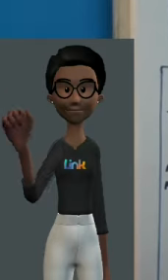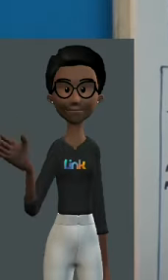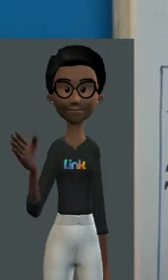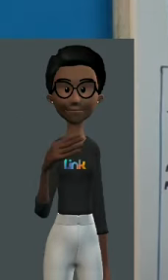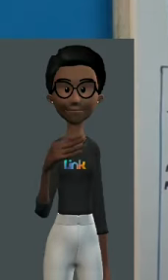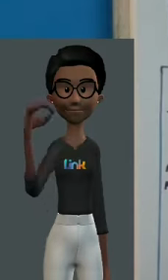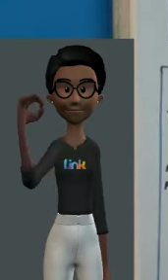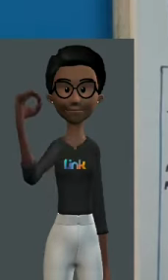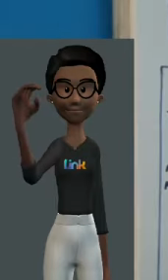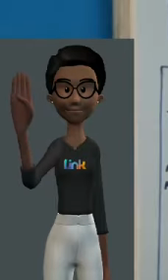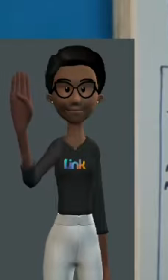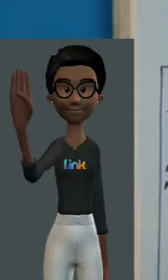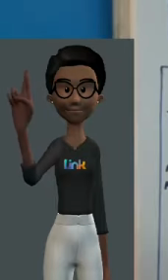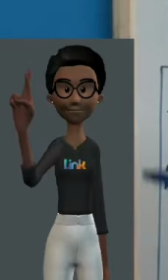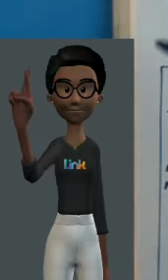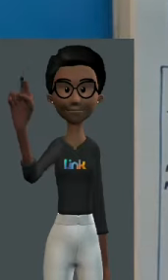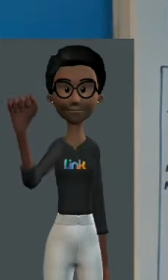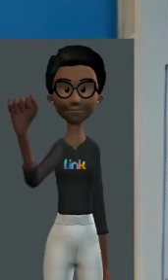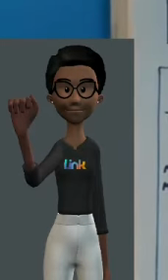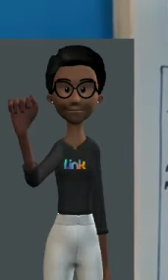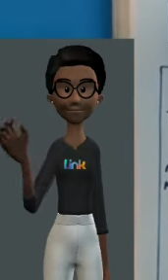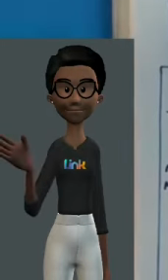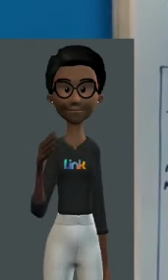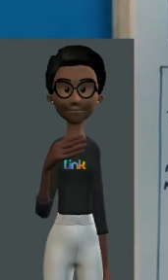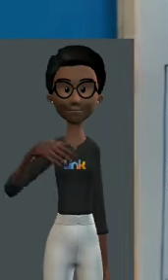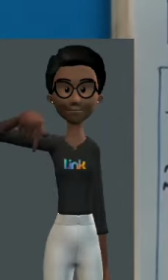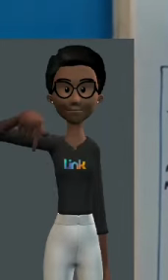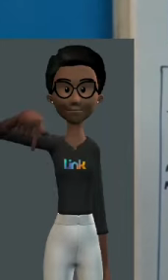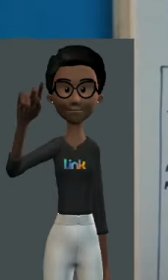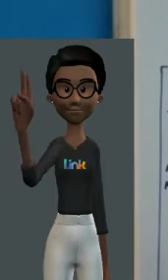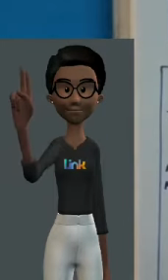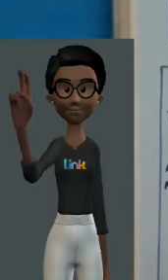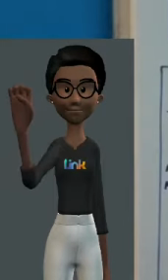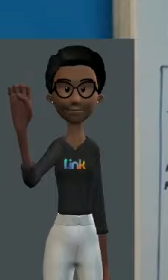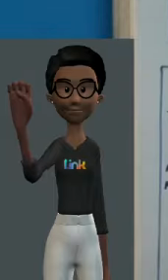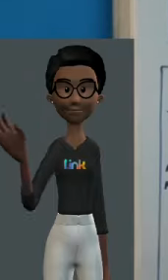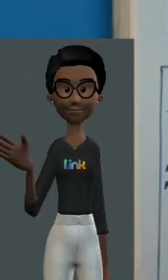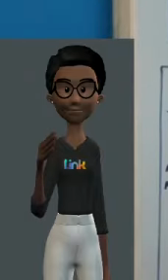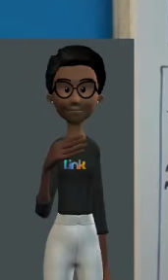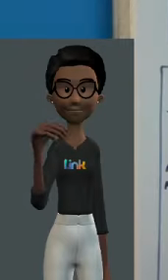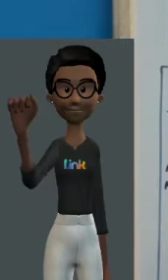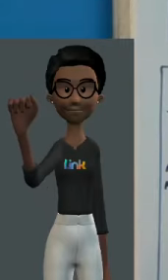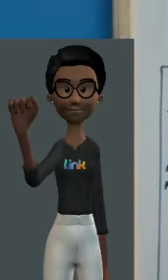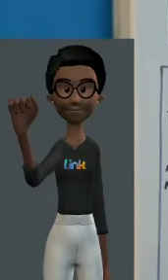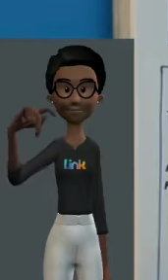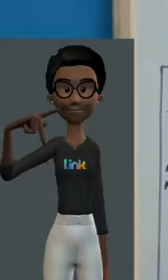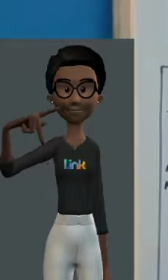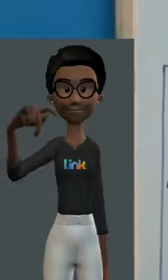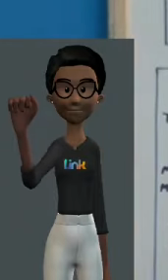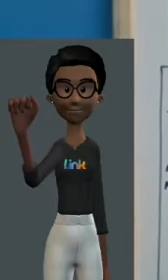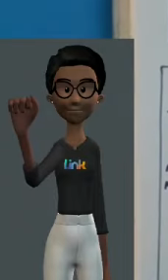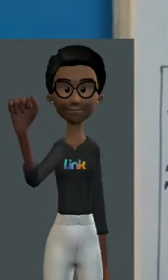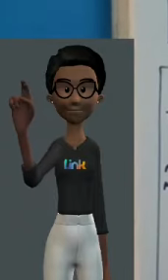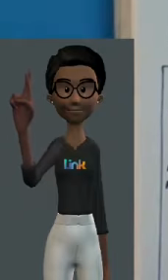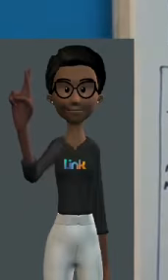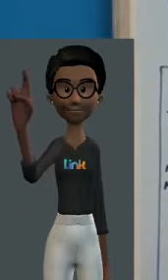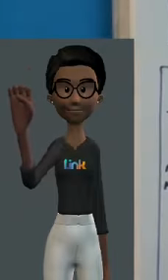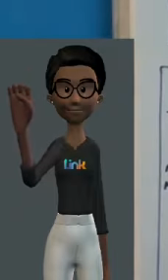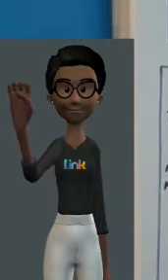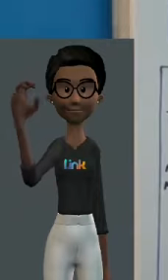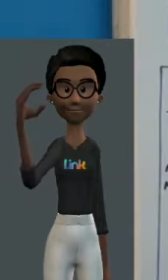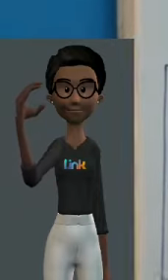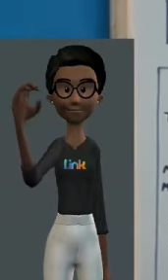as coisas imperfeitas. O mito é uma síntese do idealismo platônico, porque